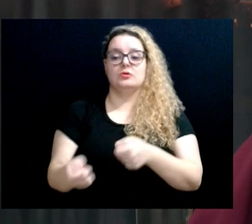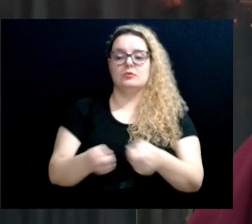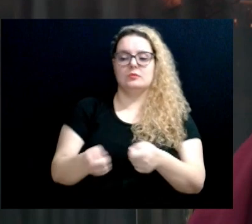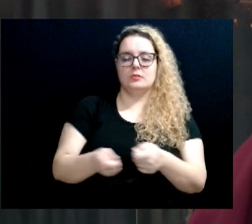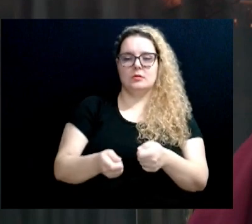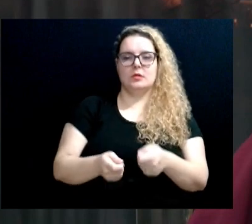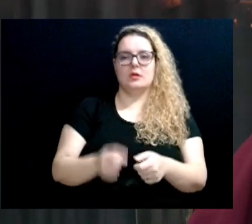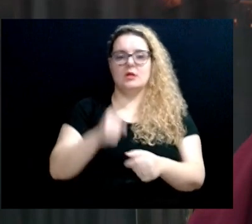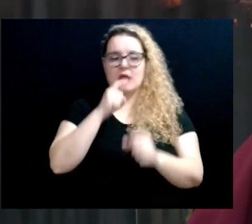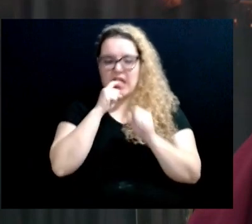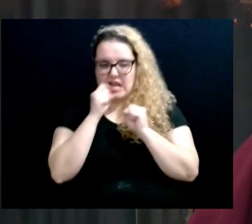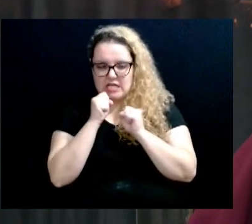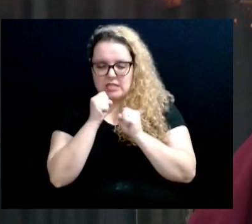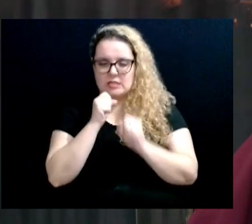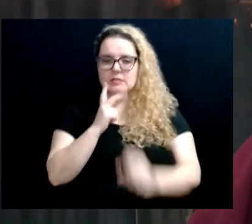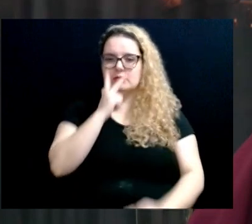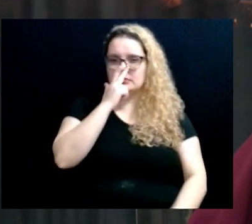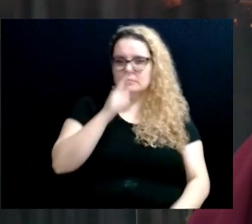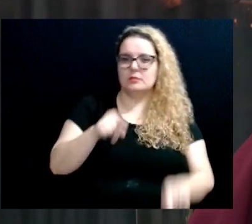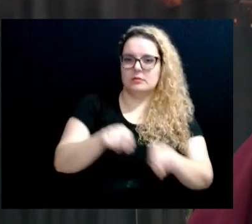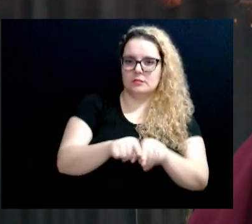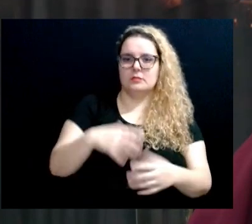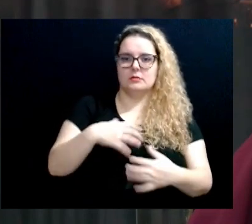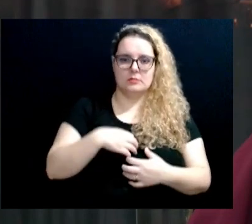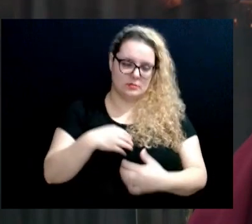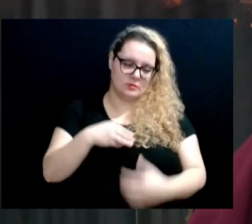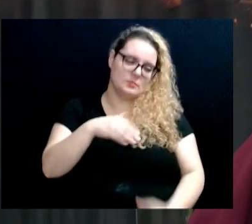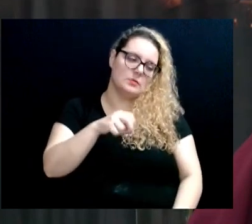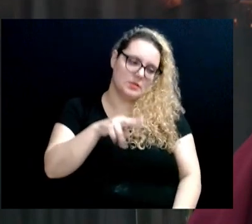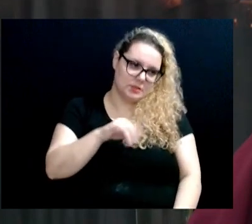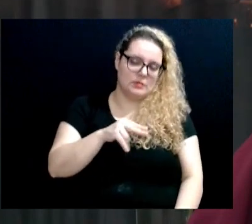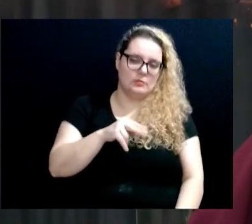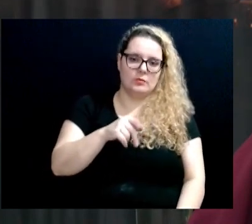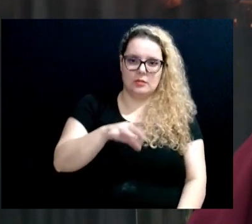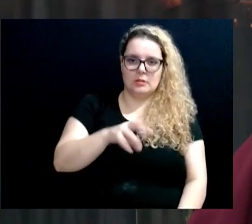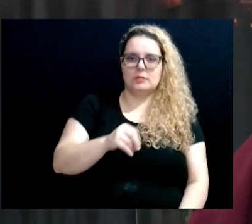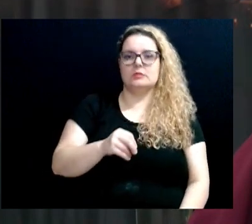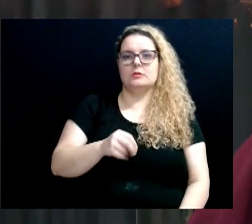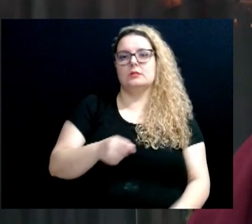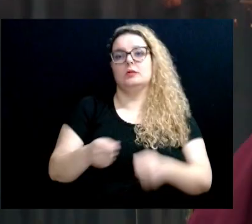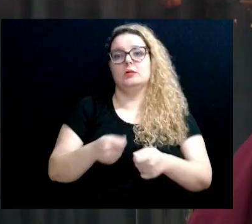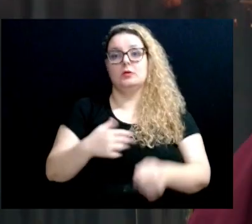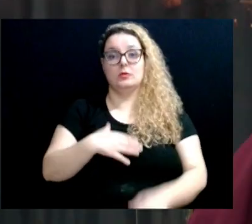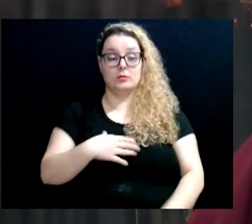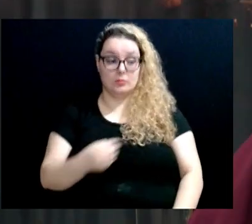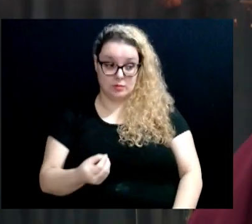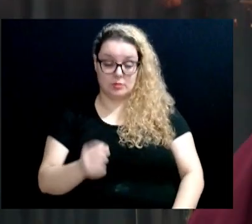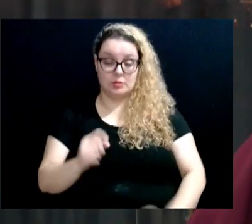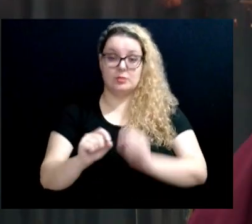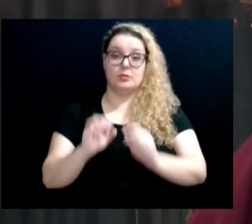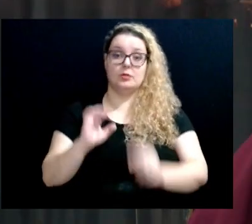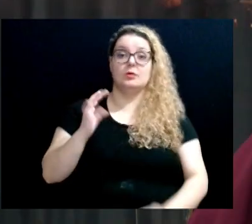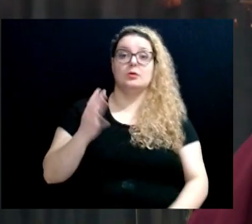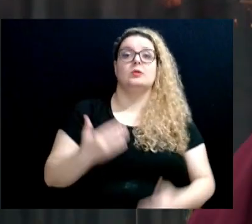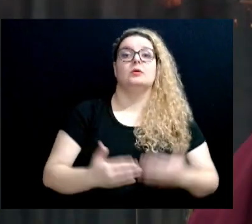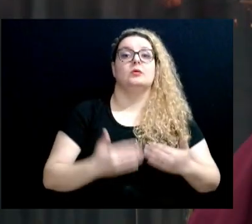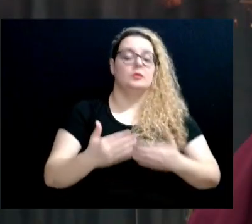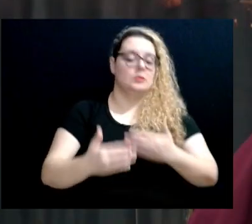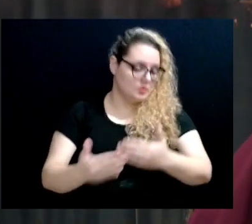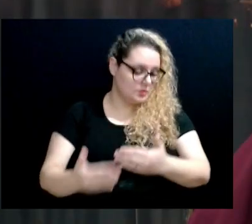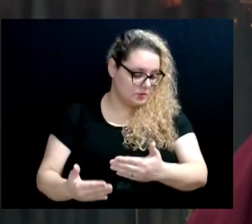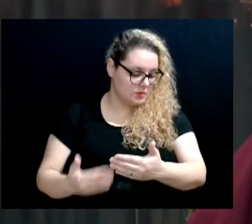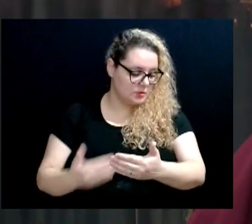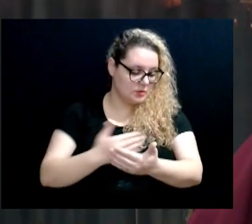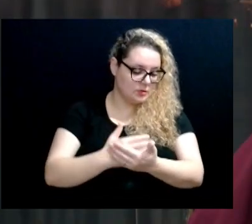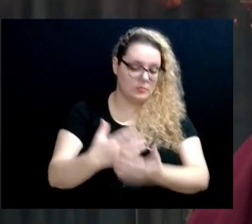aparece também em forma de manipulação nas relações do filho. E o filho, o que acontece nesse processo? Começa a sentir culpa.